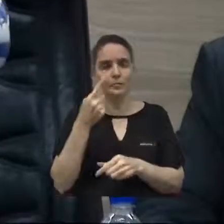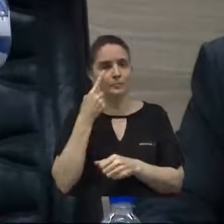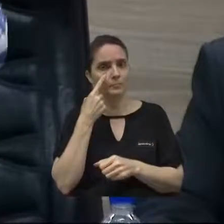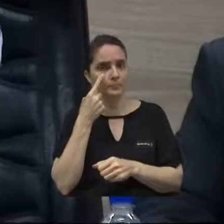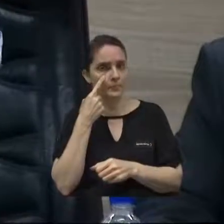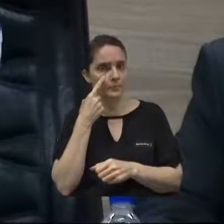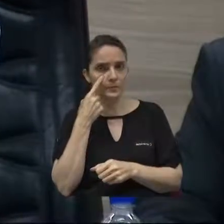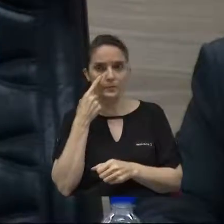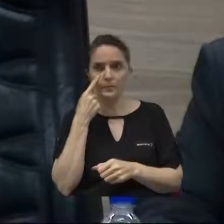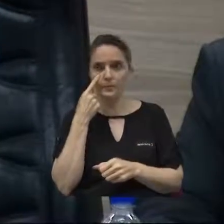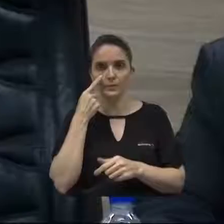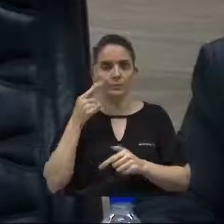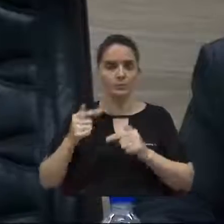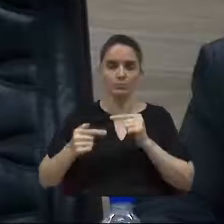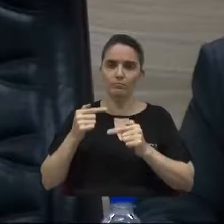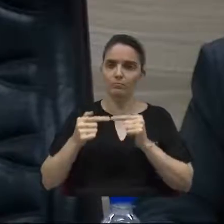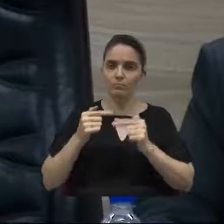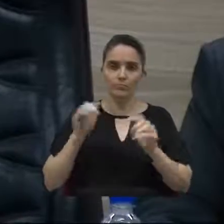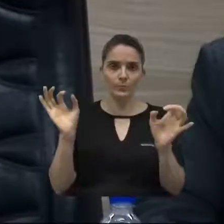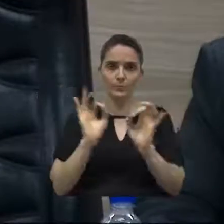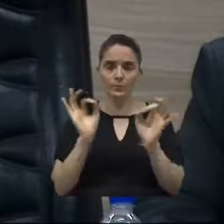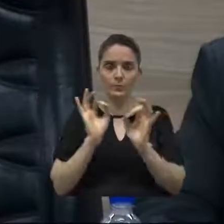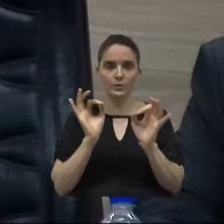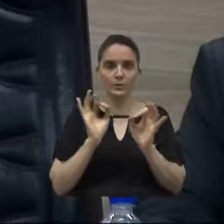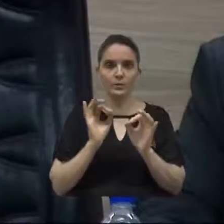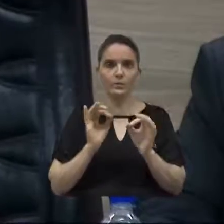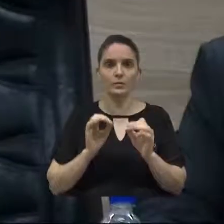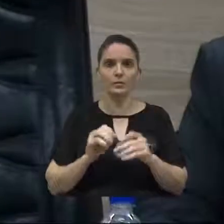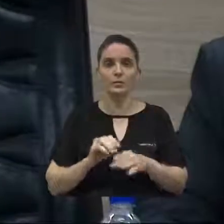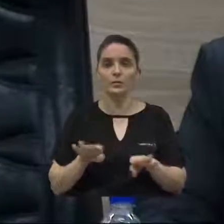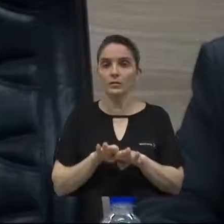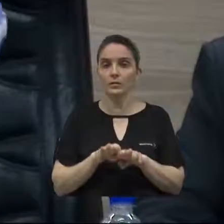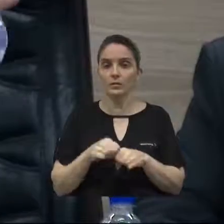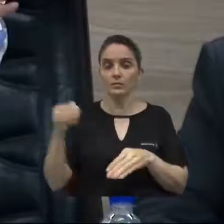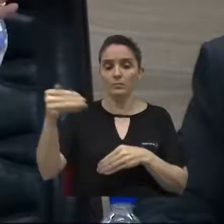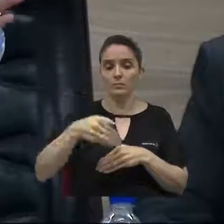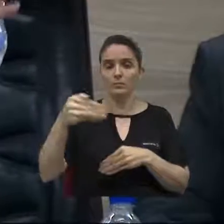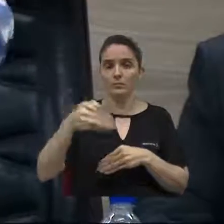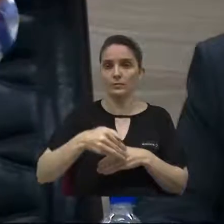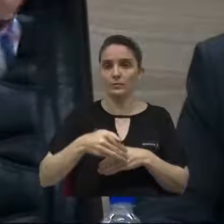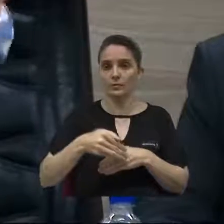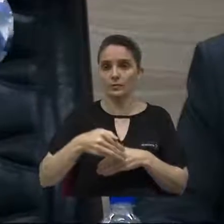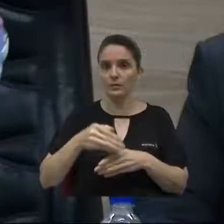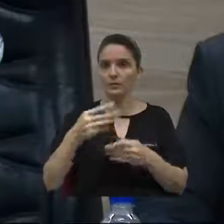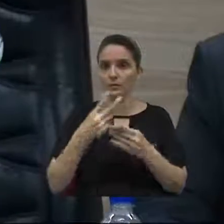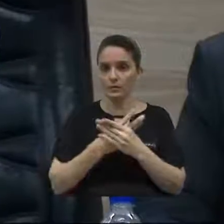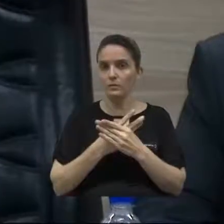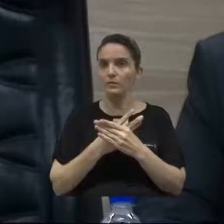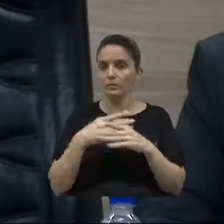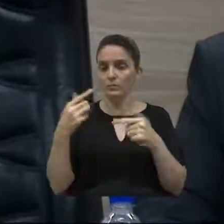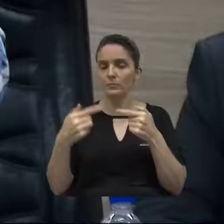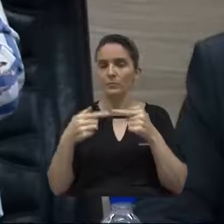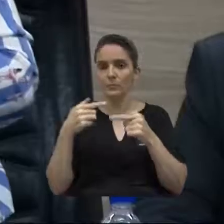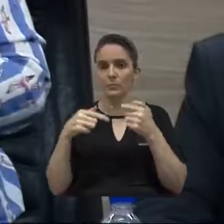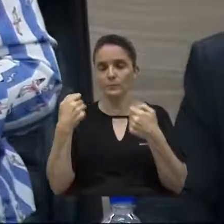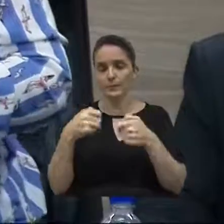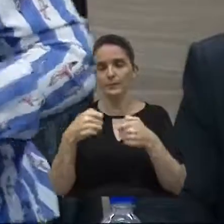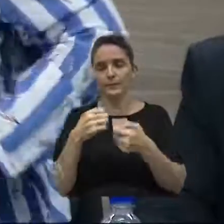essa questão de discussão e de usar esta Casa de Leis para discussão. Mas precisa, concordo que precisa.